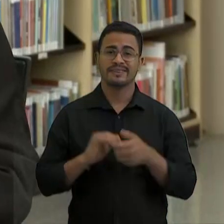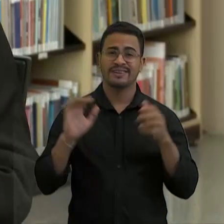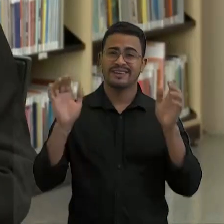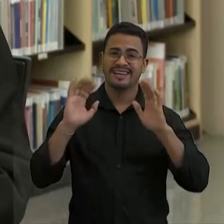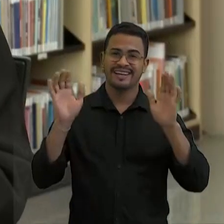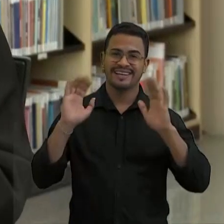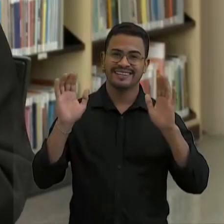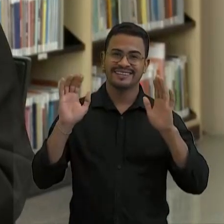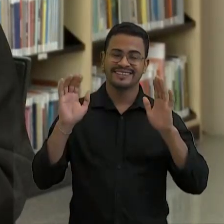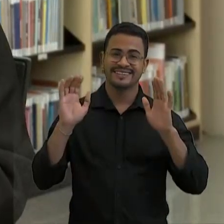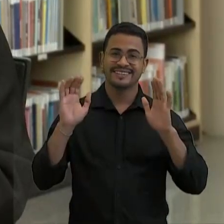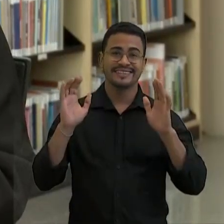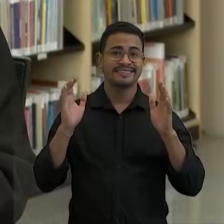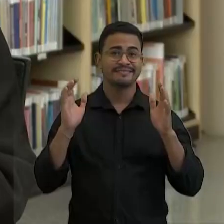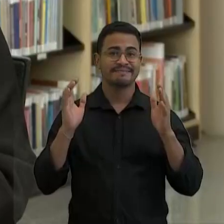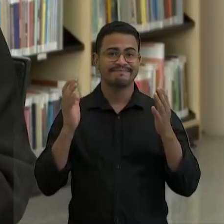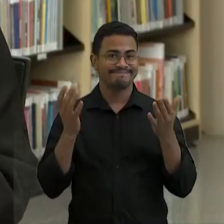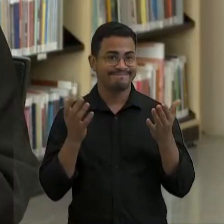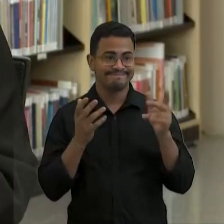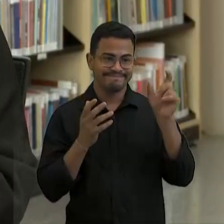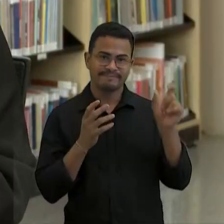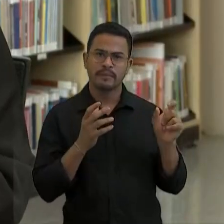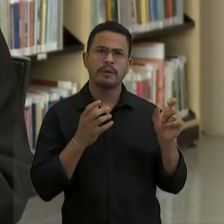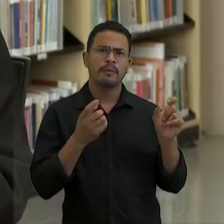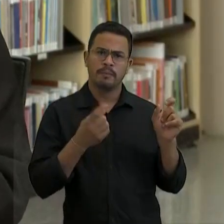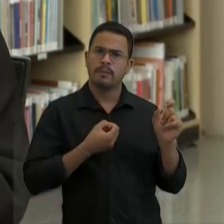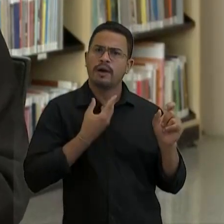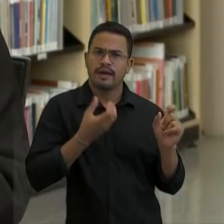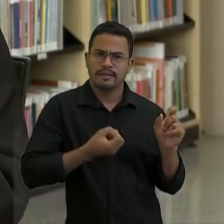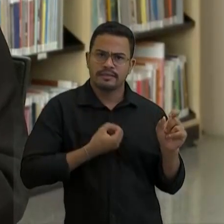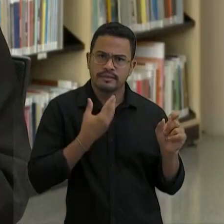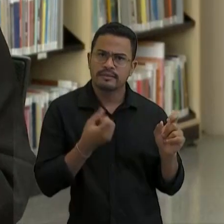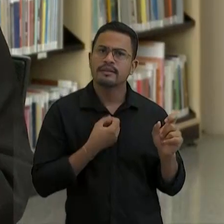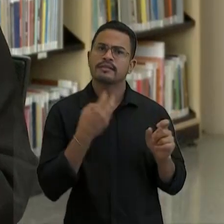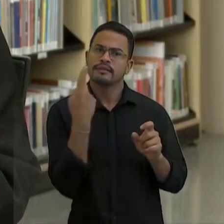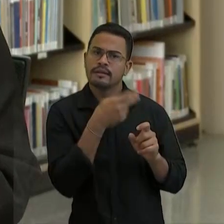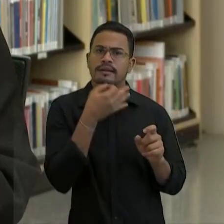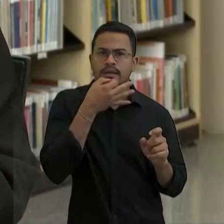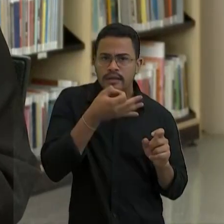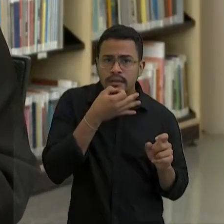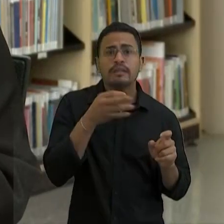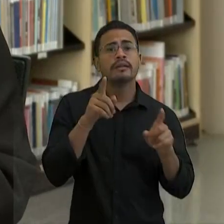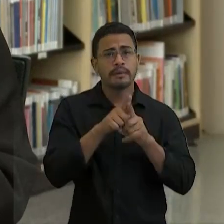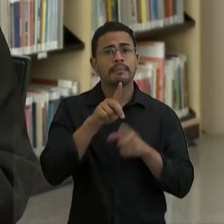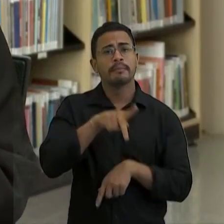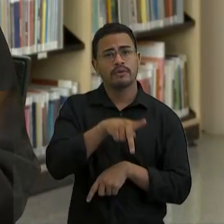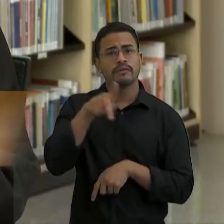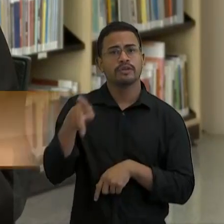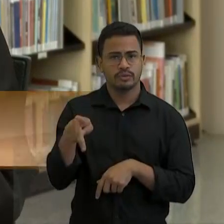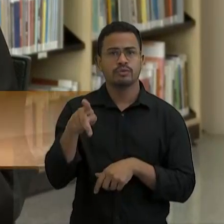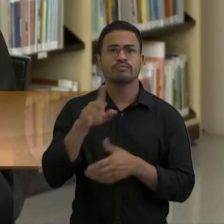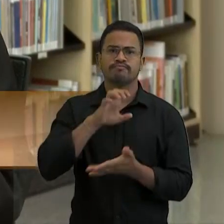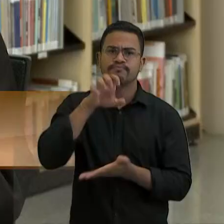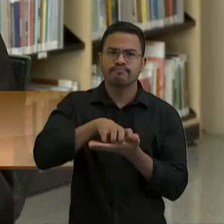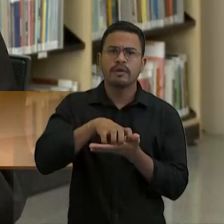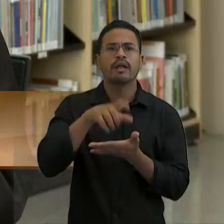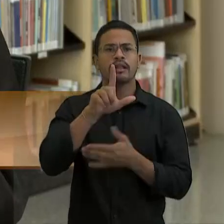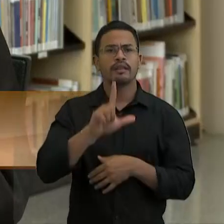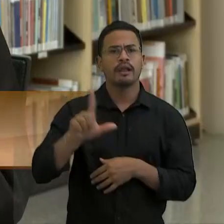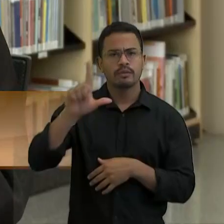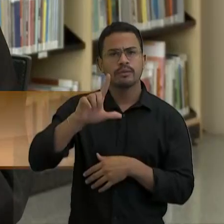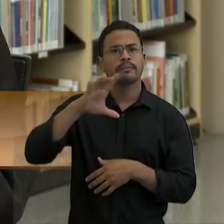Olá, ele é poeta, ensaísta crítico, professor titular de literatura portuguesa